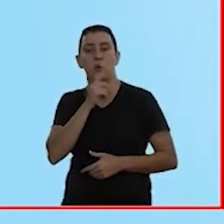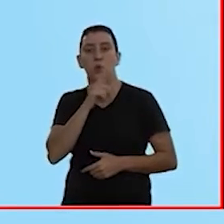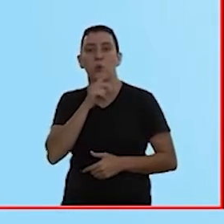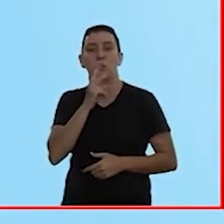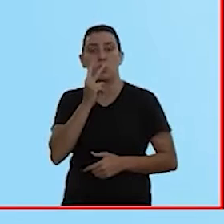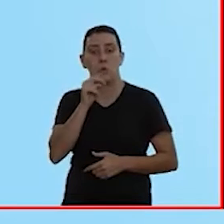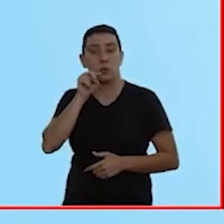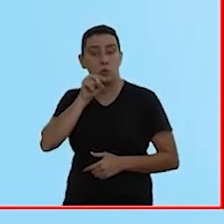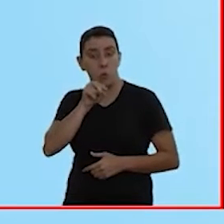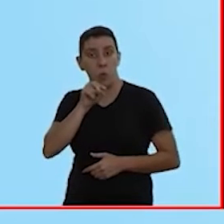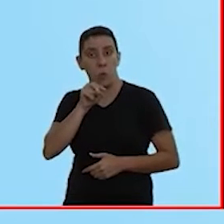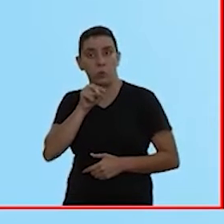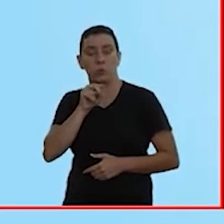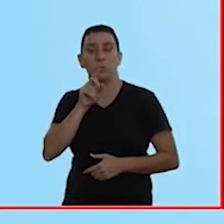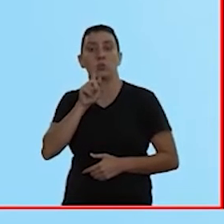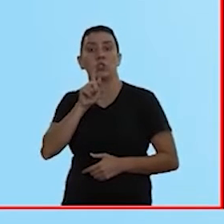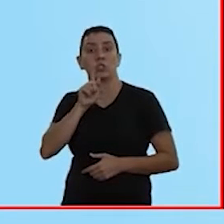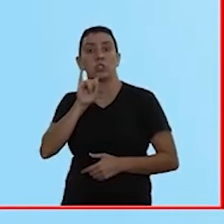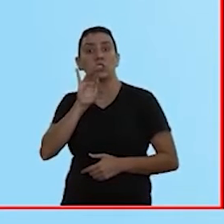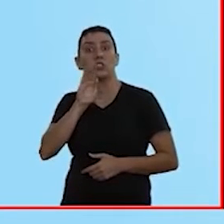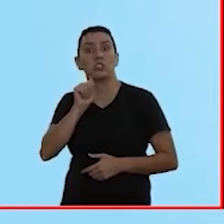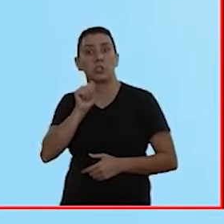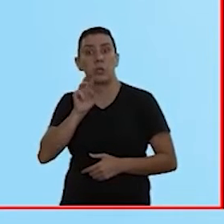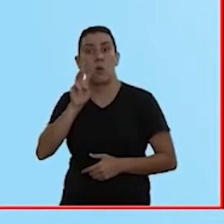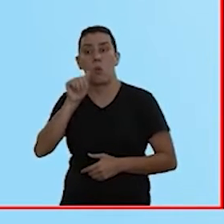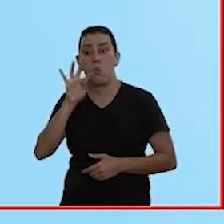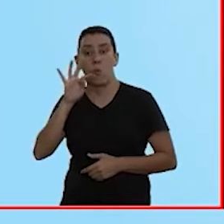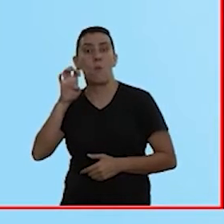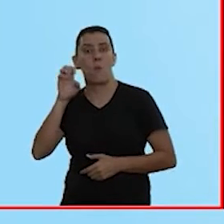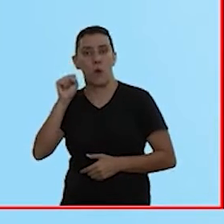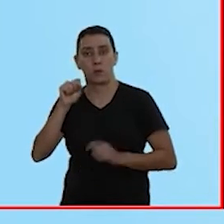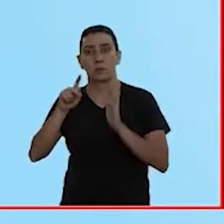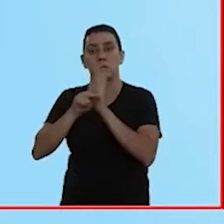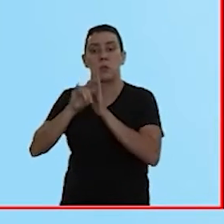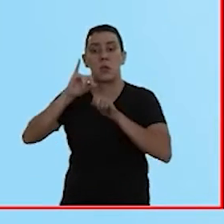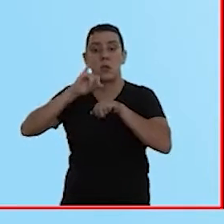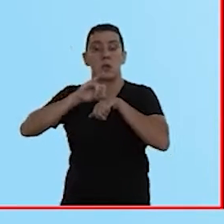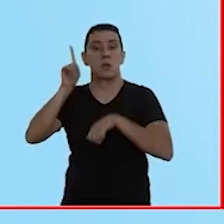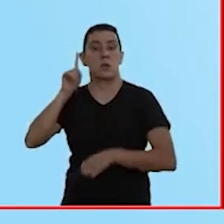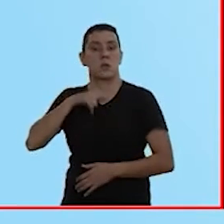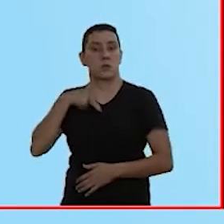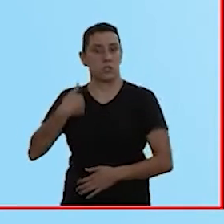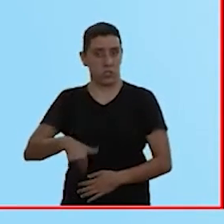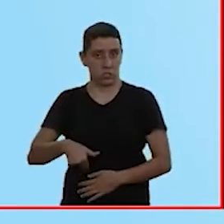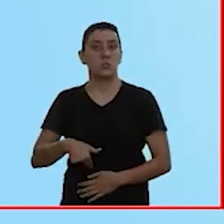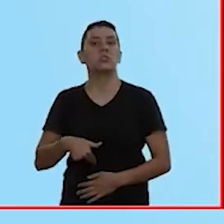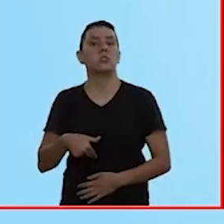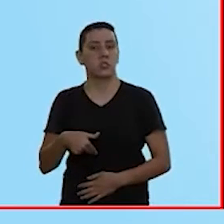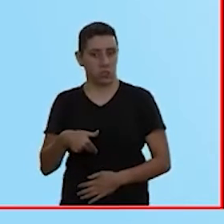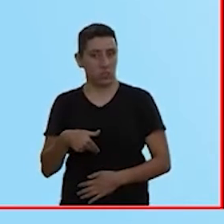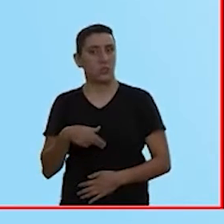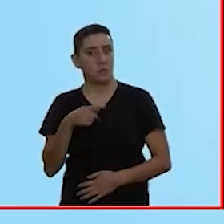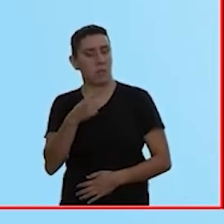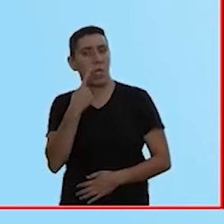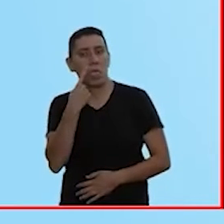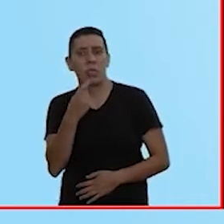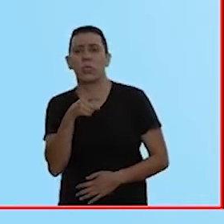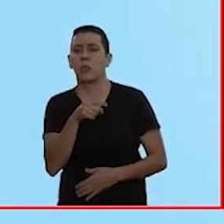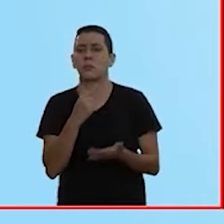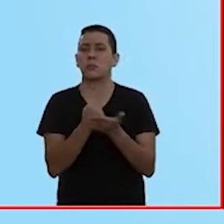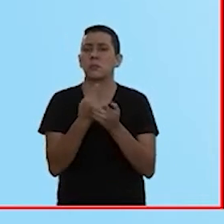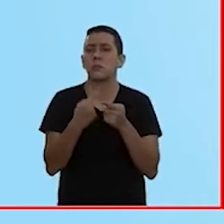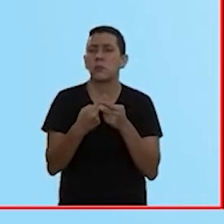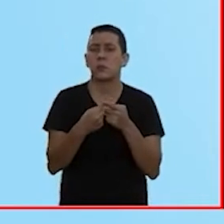2 giga watts na China ou seja 2200 megawatts então ainda estou solar é interessante porque a gente tem desde